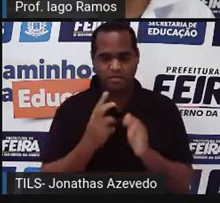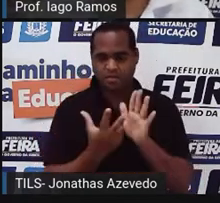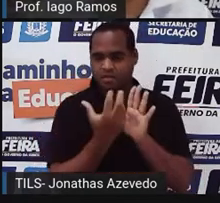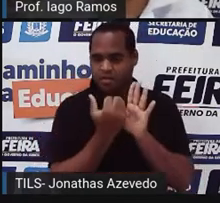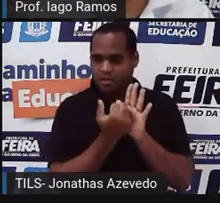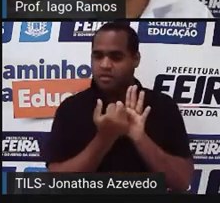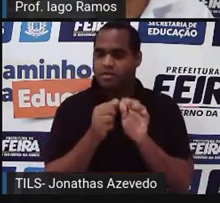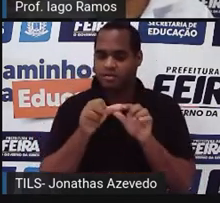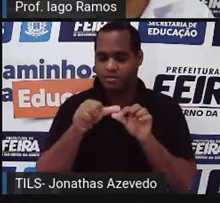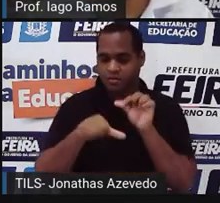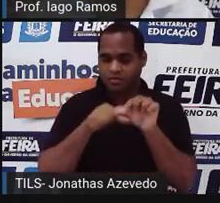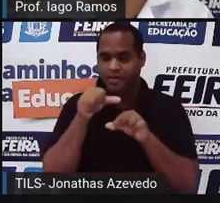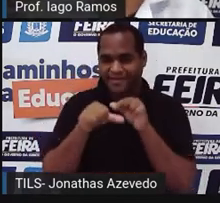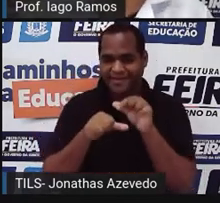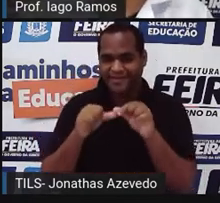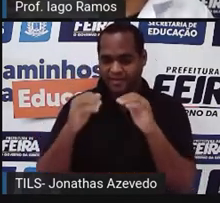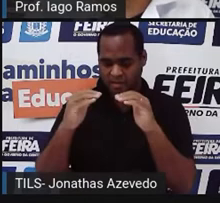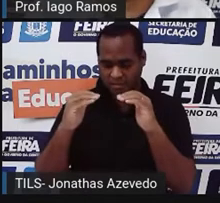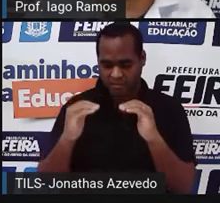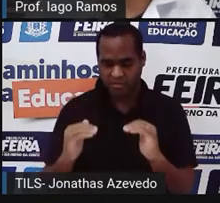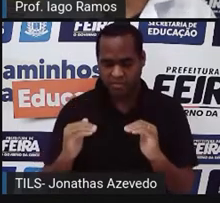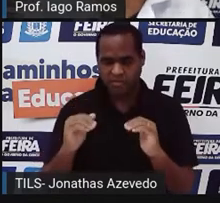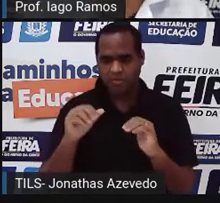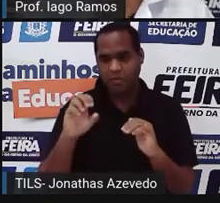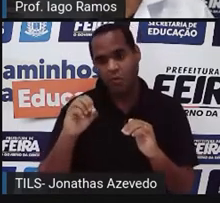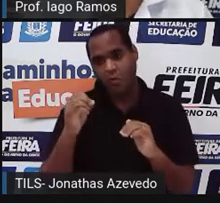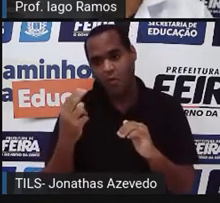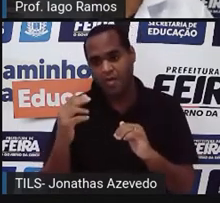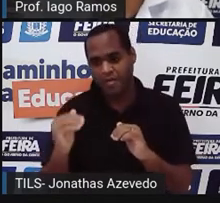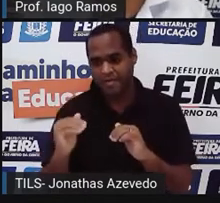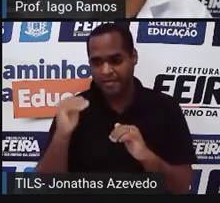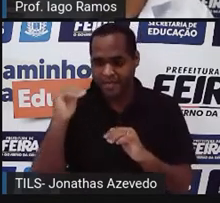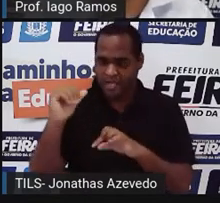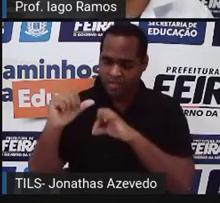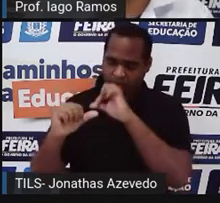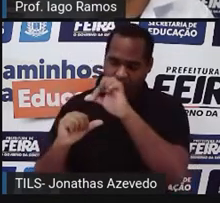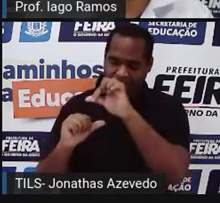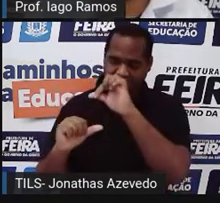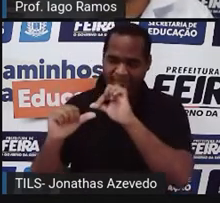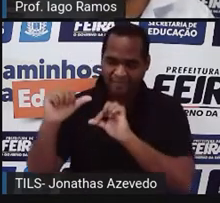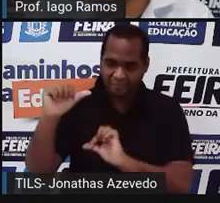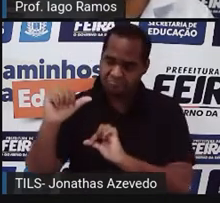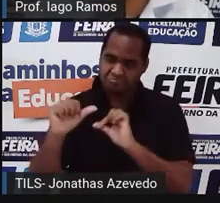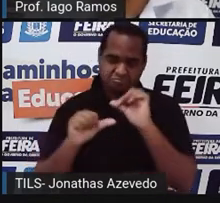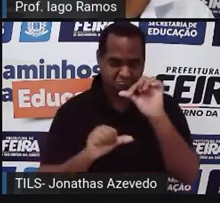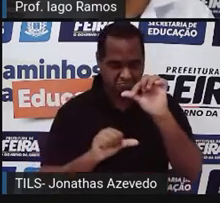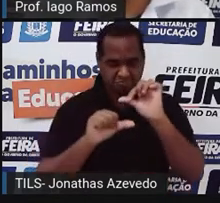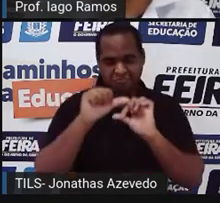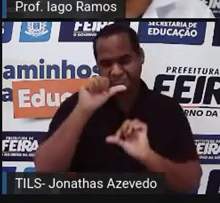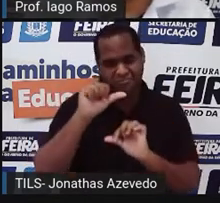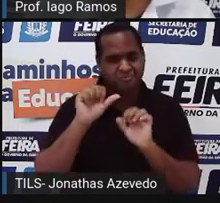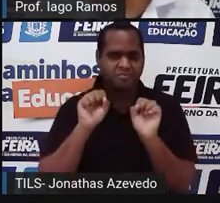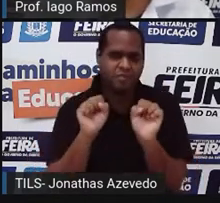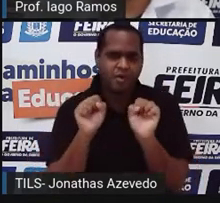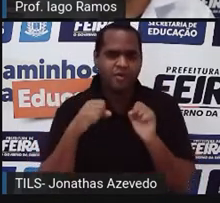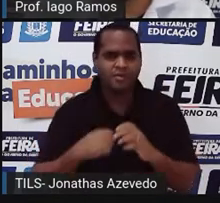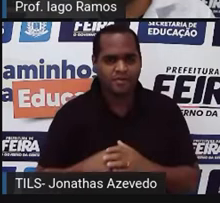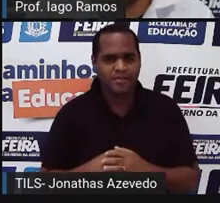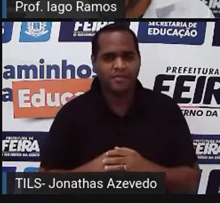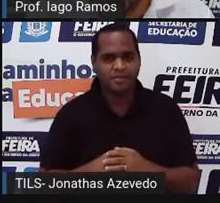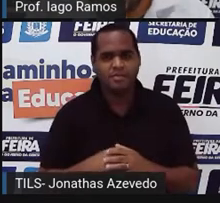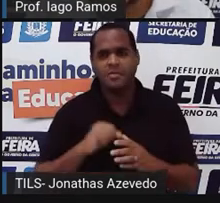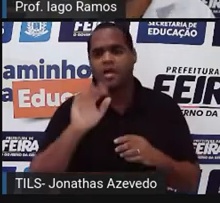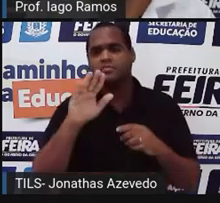sendo transformado para o de baixo ou o de baixo sendo transformado para o de cima, tanto faz. Mas qual